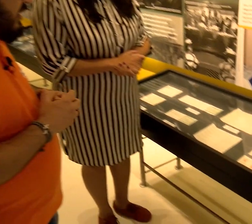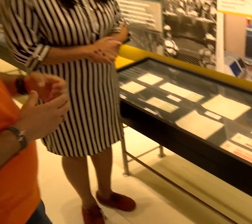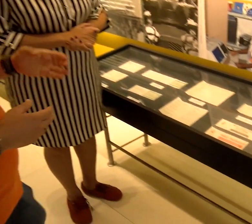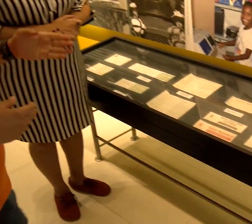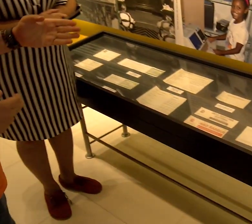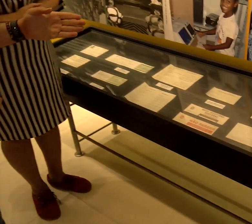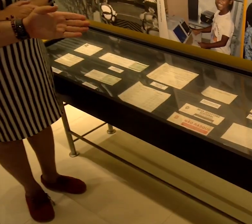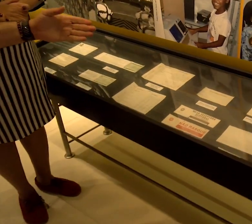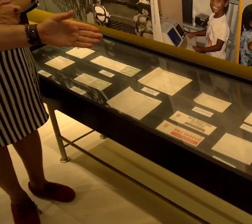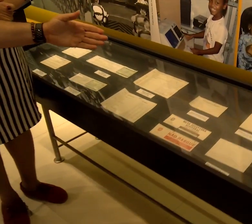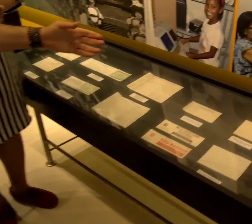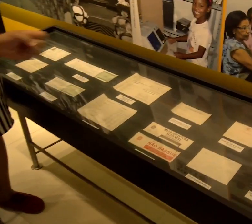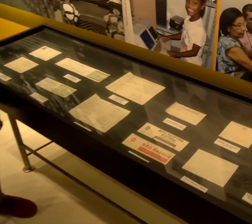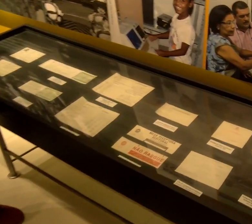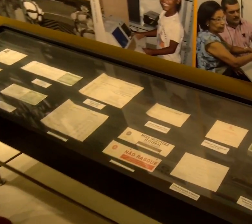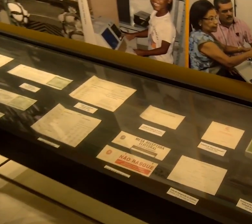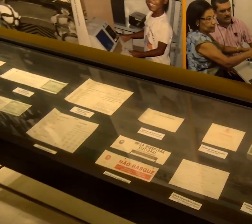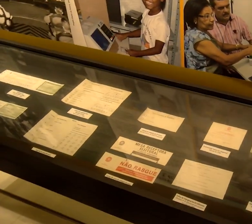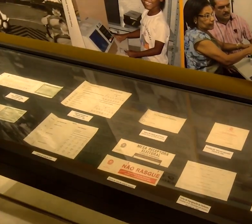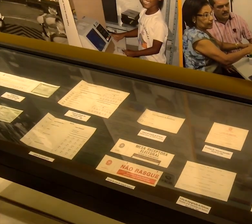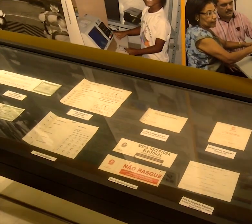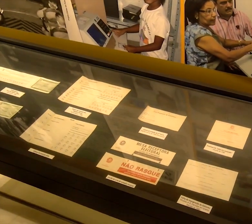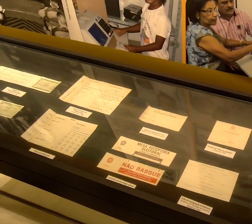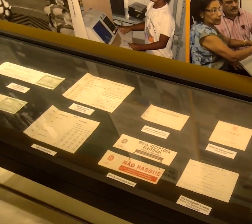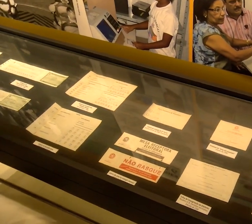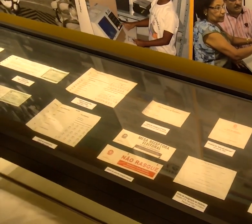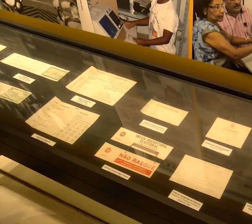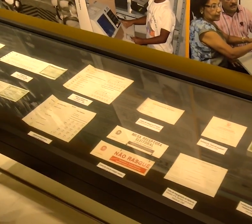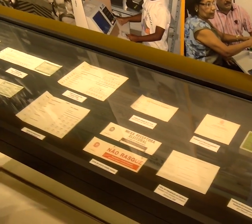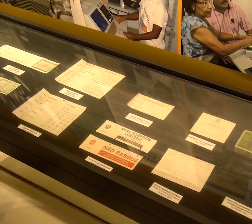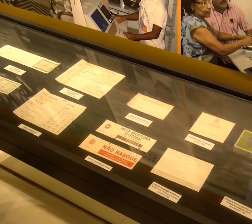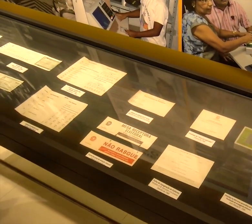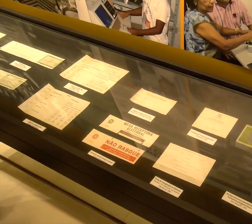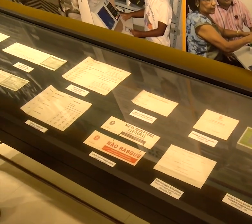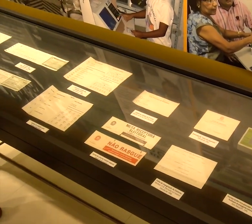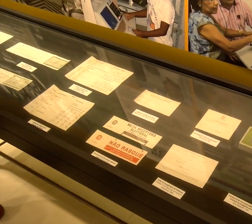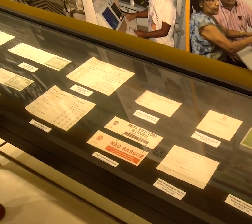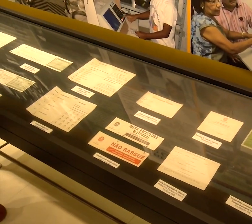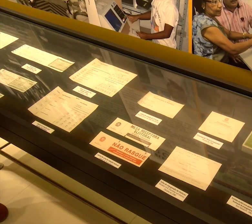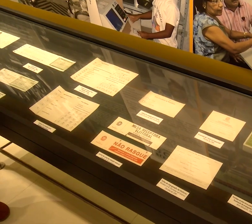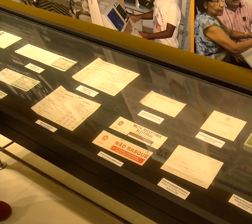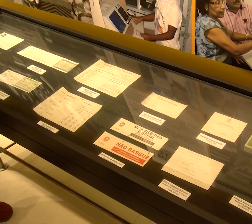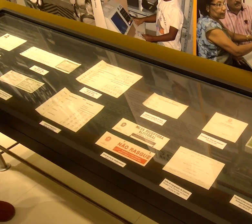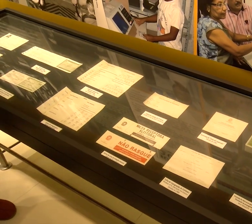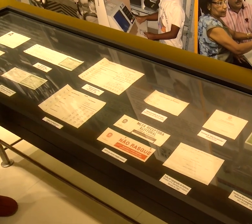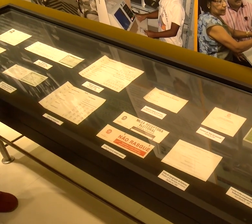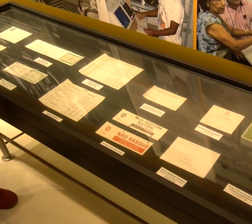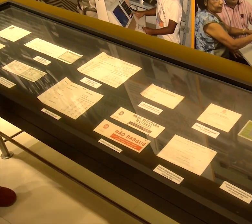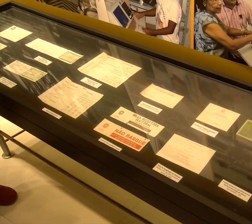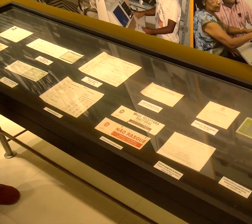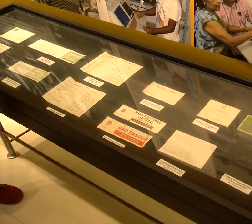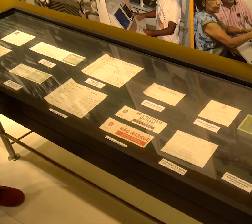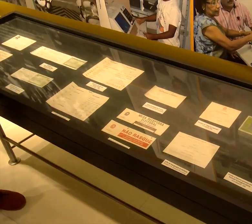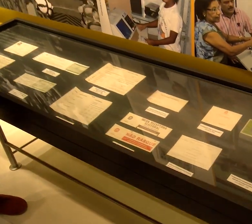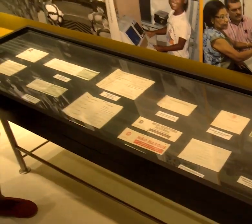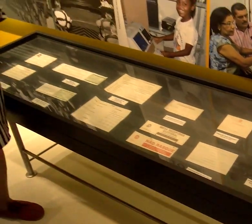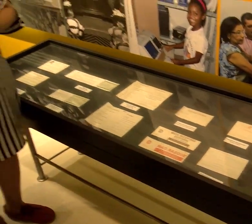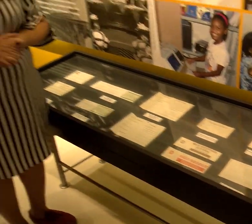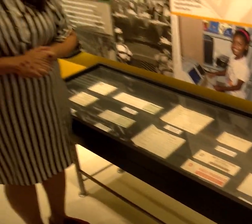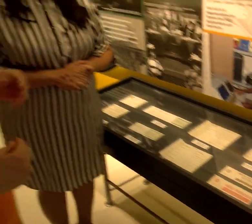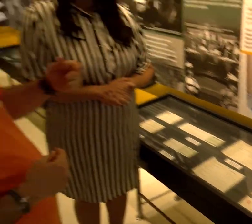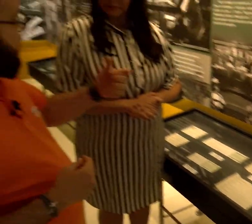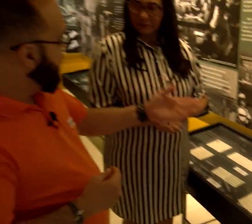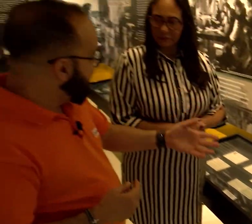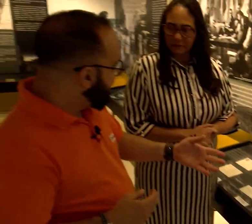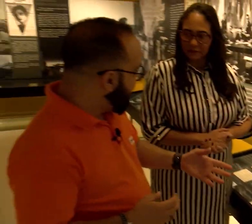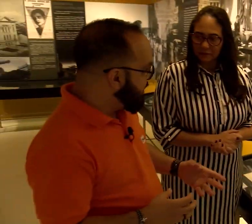que numa cédula como essa daqui que a gente a celuazinha que a gente marcava o X um voto em branco